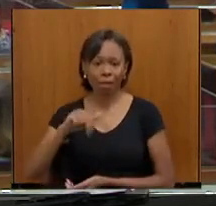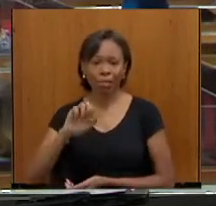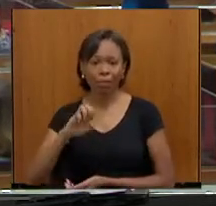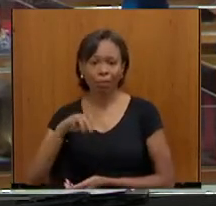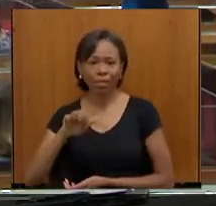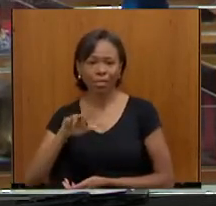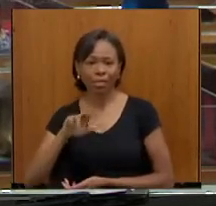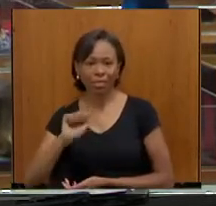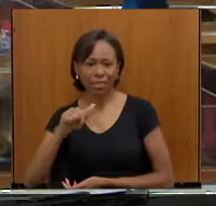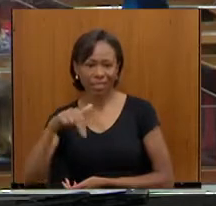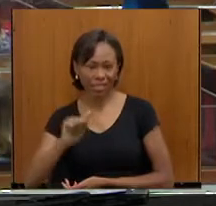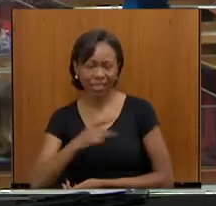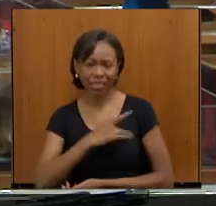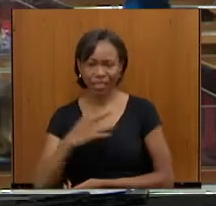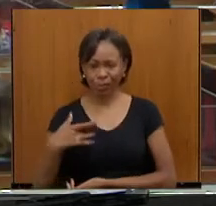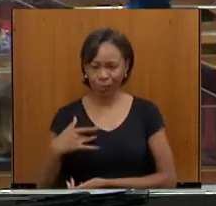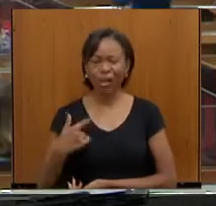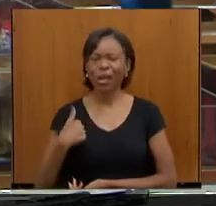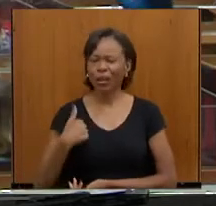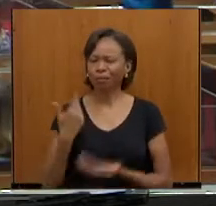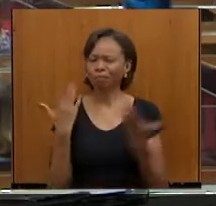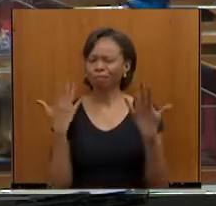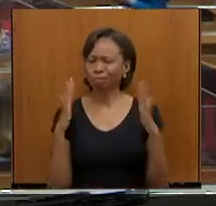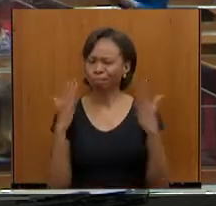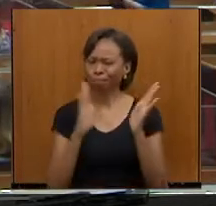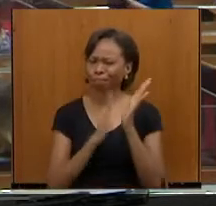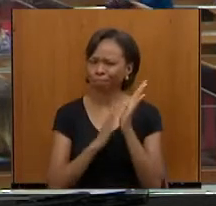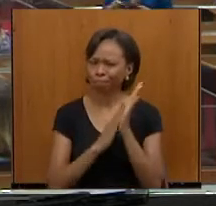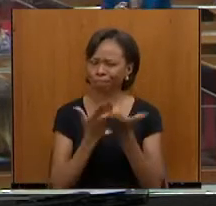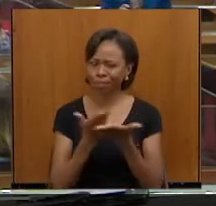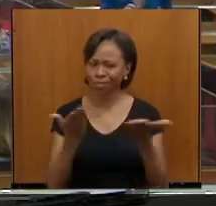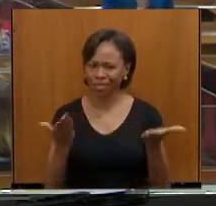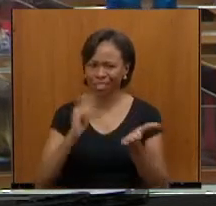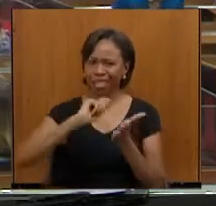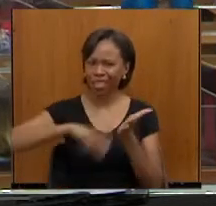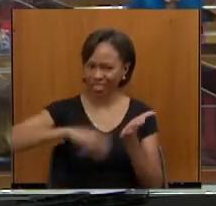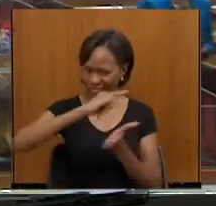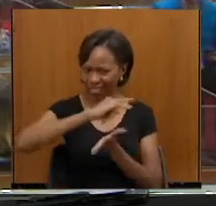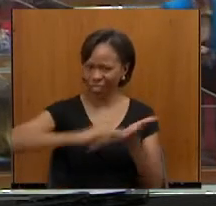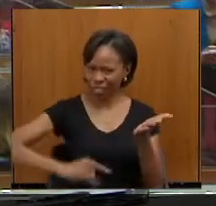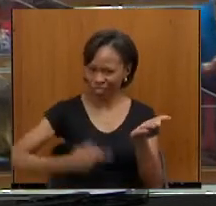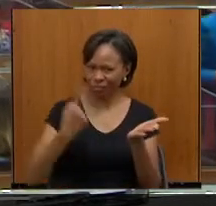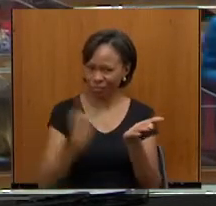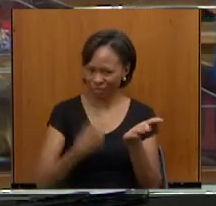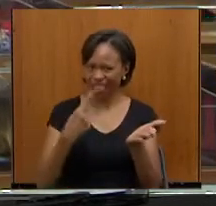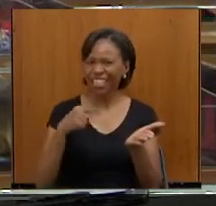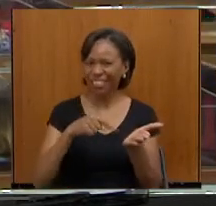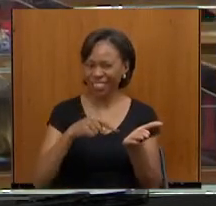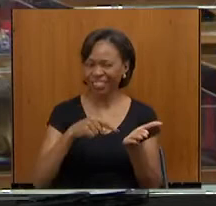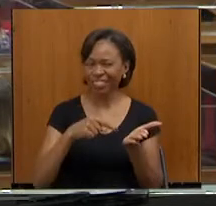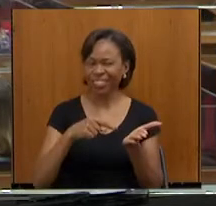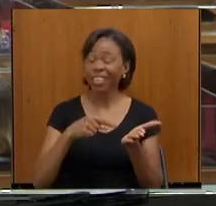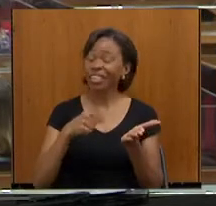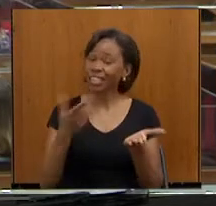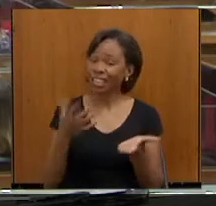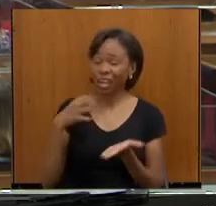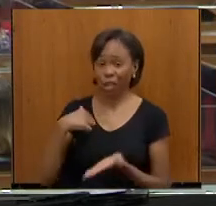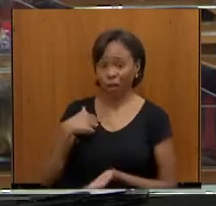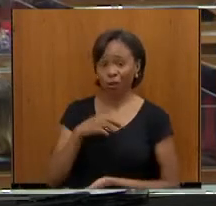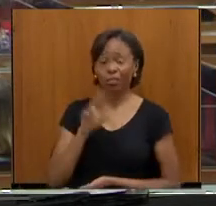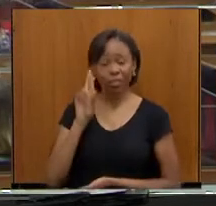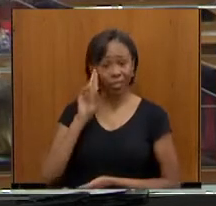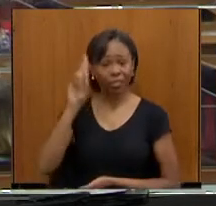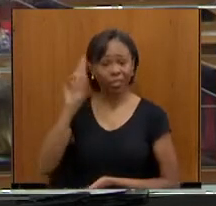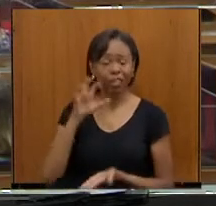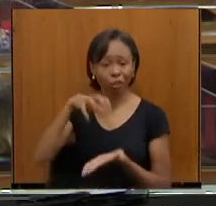parabenizá-los pela assinatura desse pacto e meu próprio nome como diretora do Centro Latino-Americano de